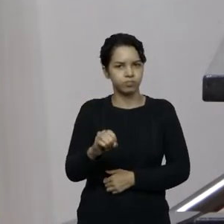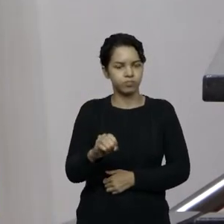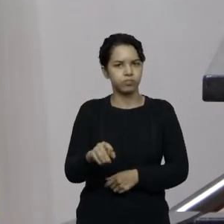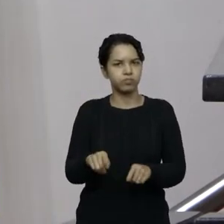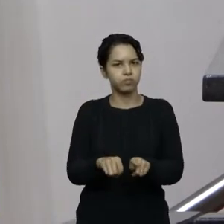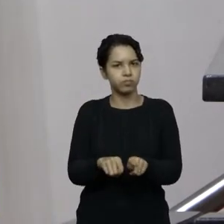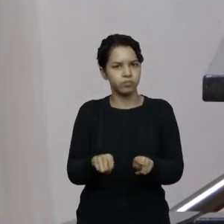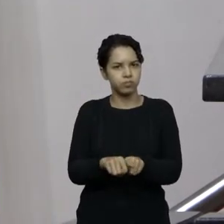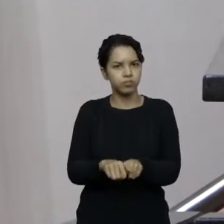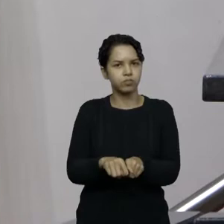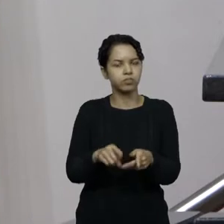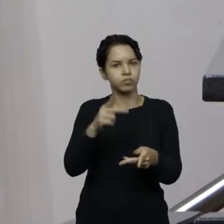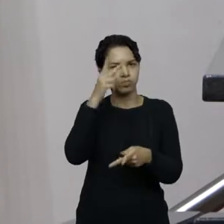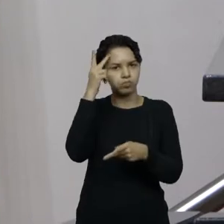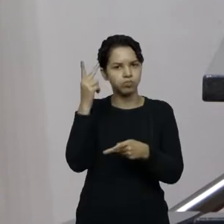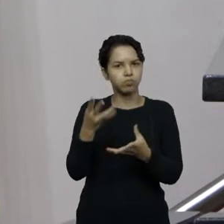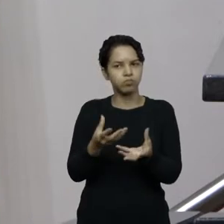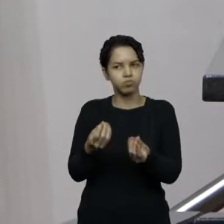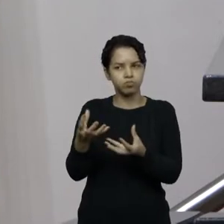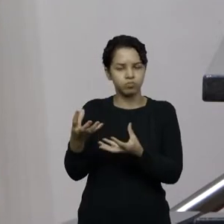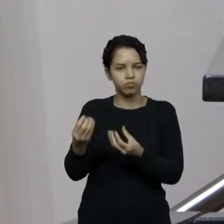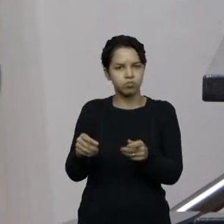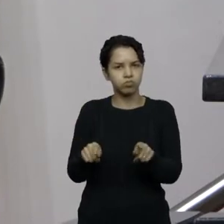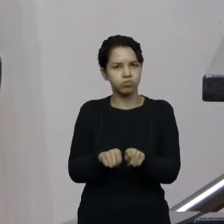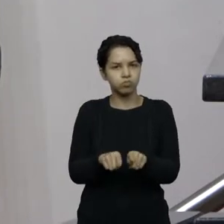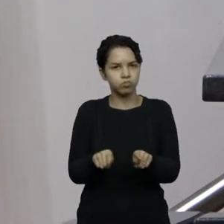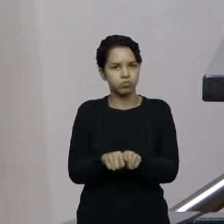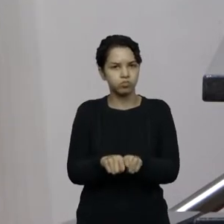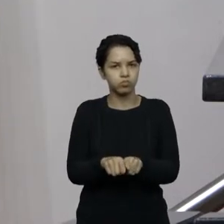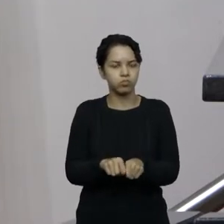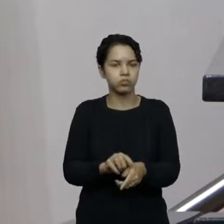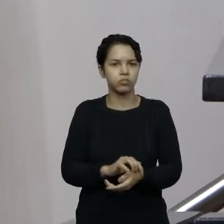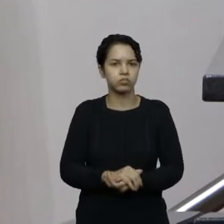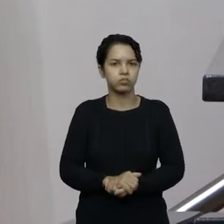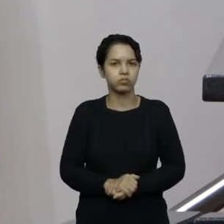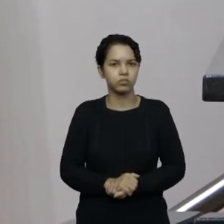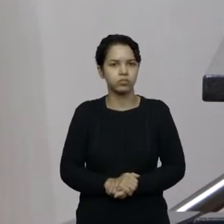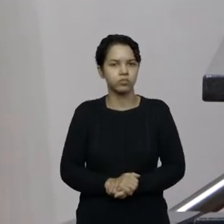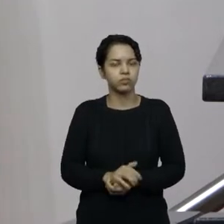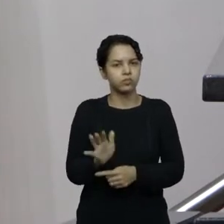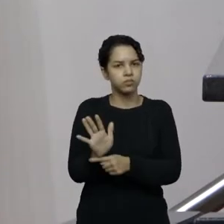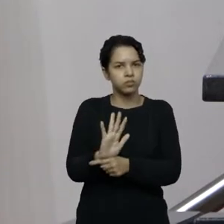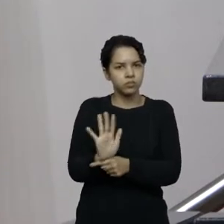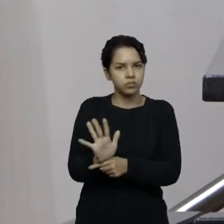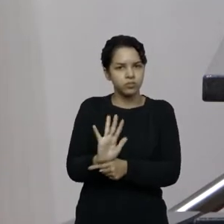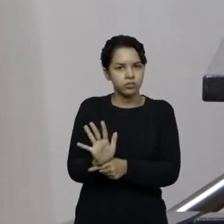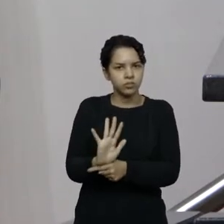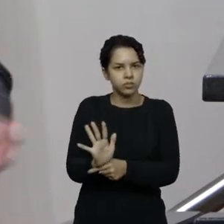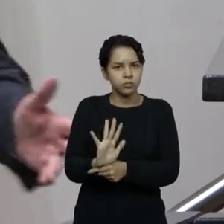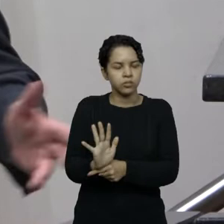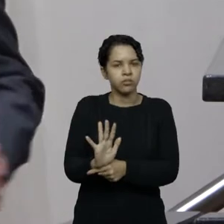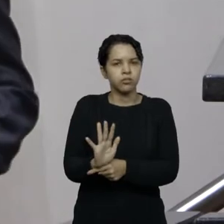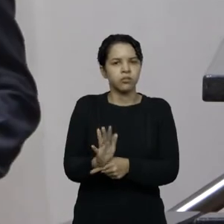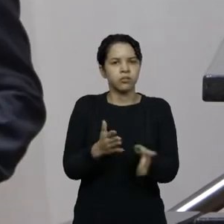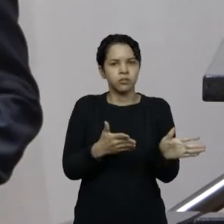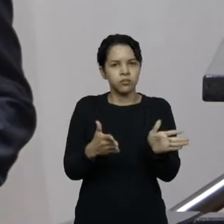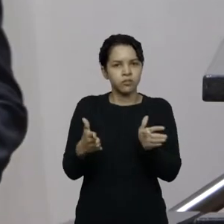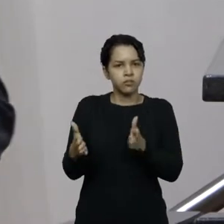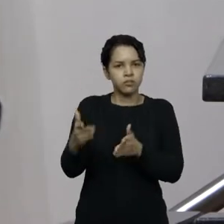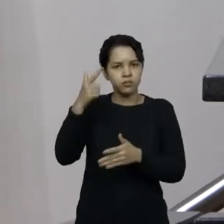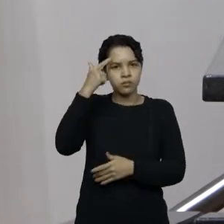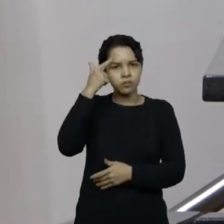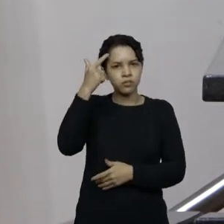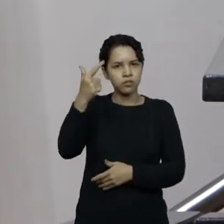várias personalidades i i filmes que fazem memória